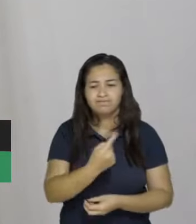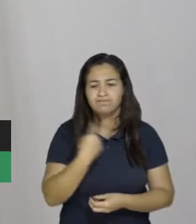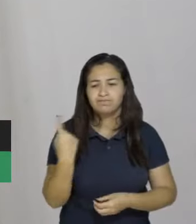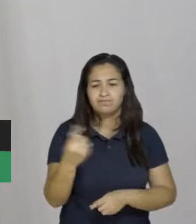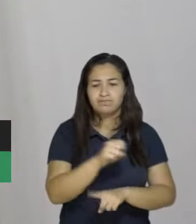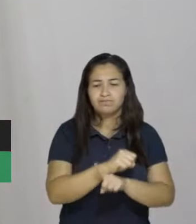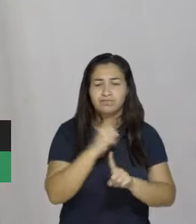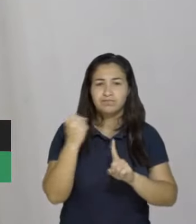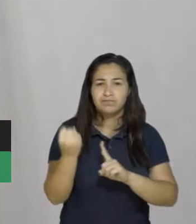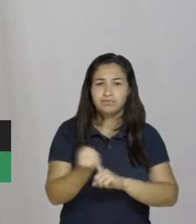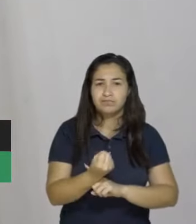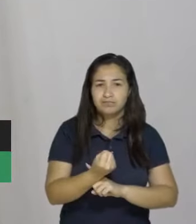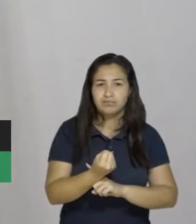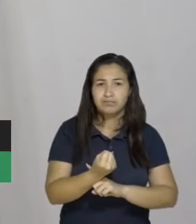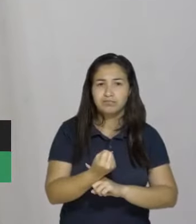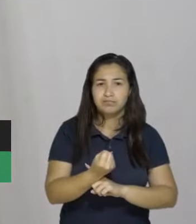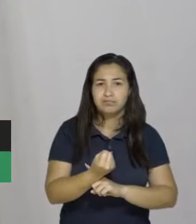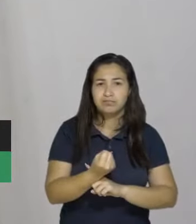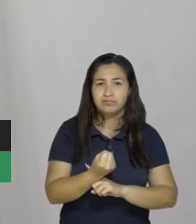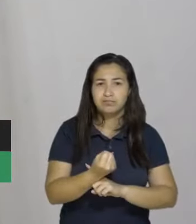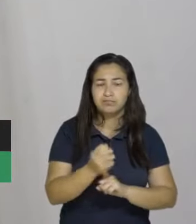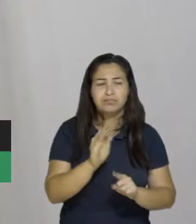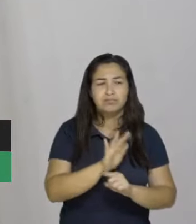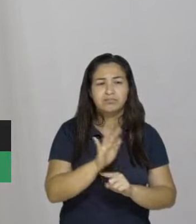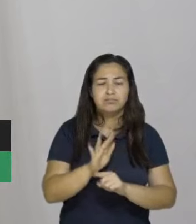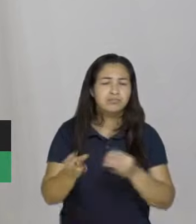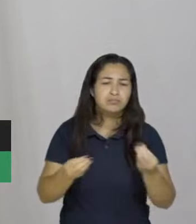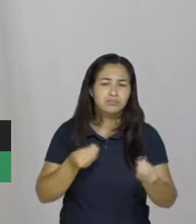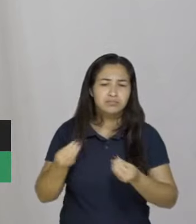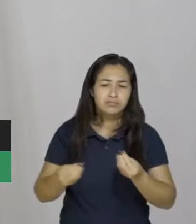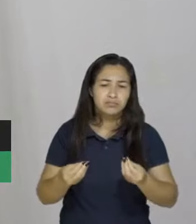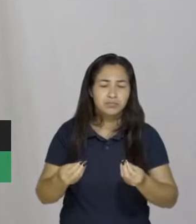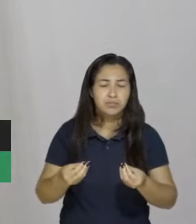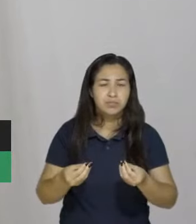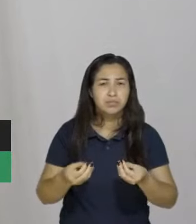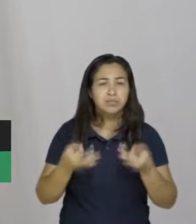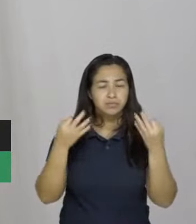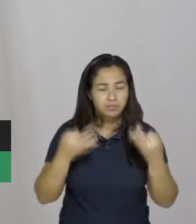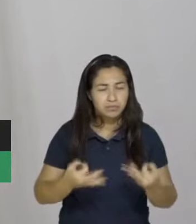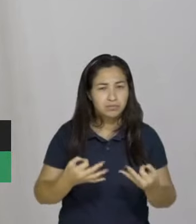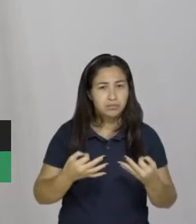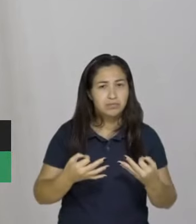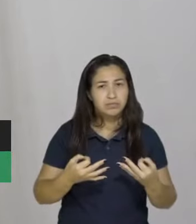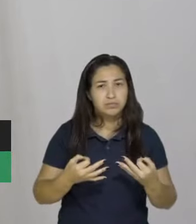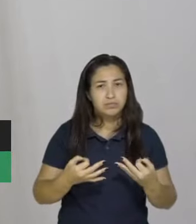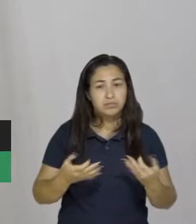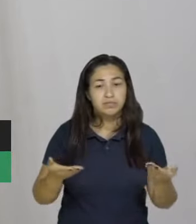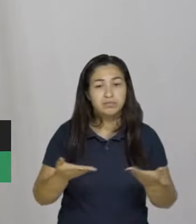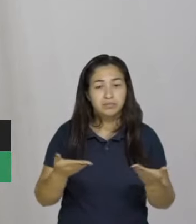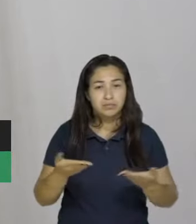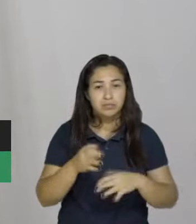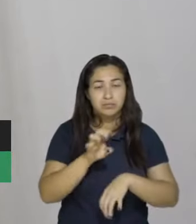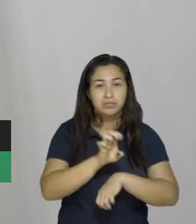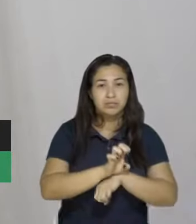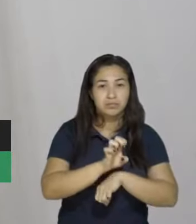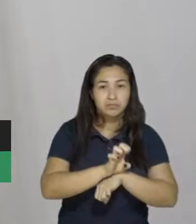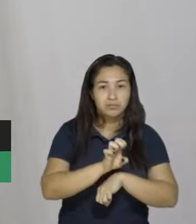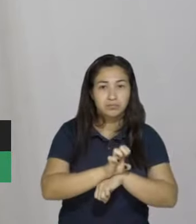sociedade, estamos errando. Eu tenho a convicção de que o modelo atual de Estado